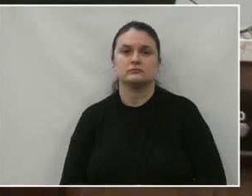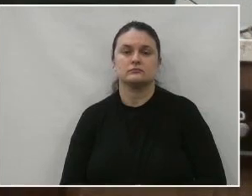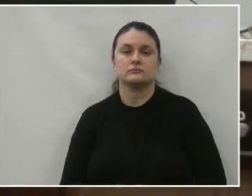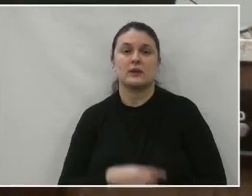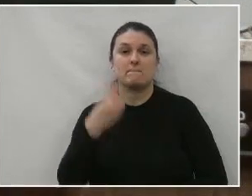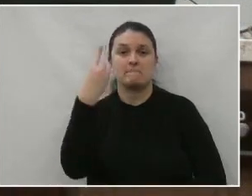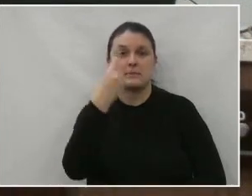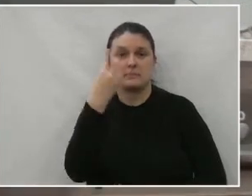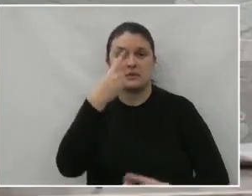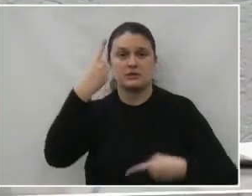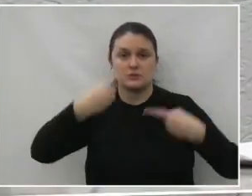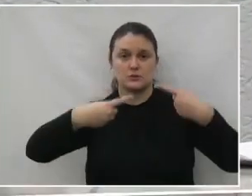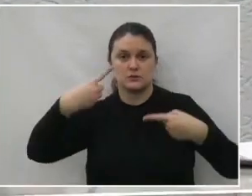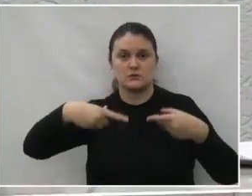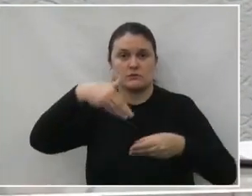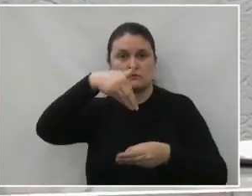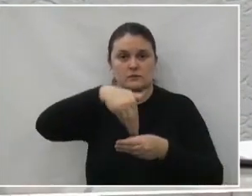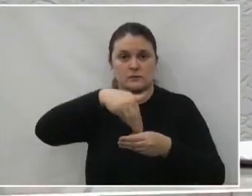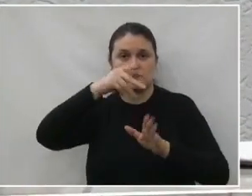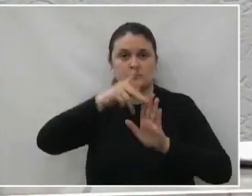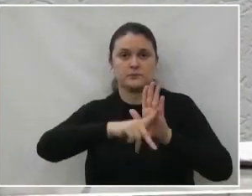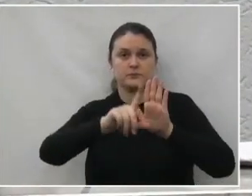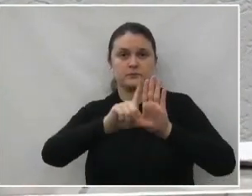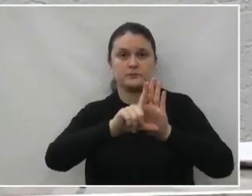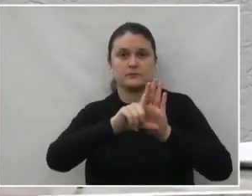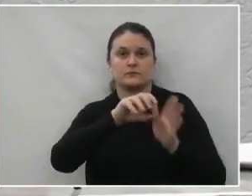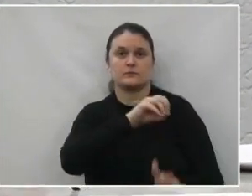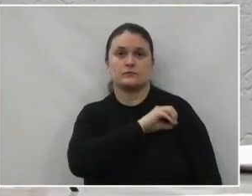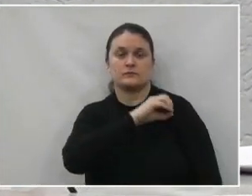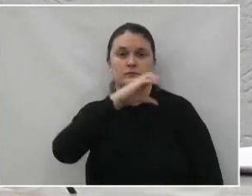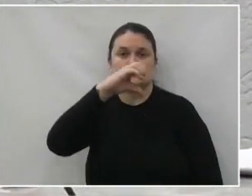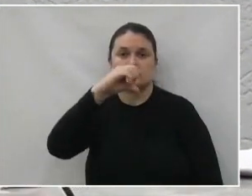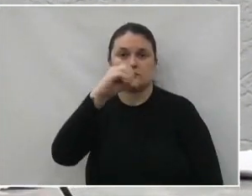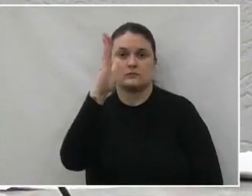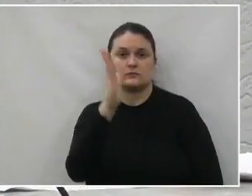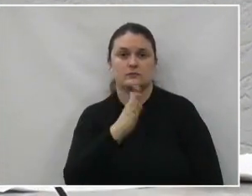Em primeira discussão e votação, projeto de lei ordinária número